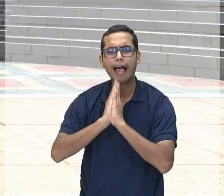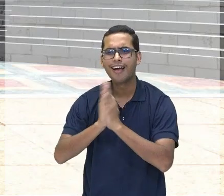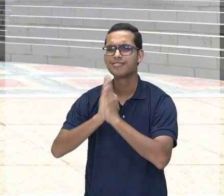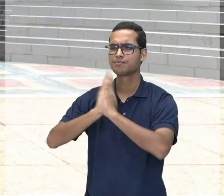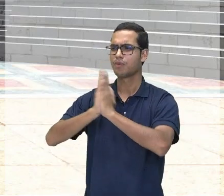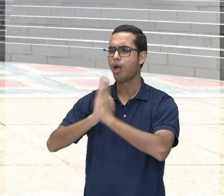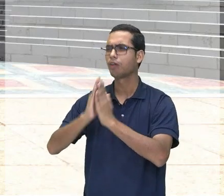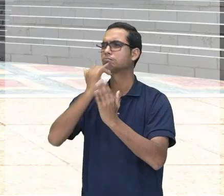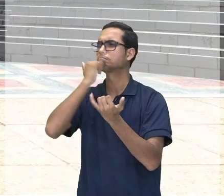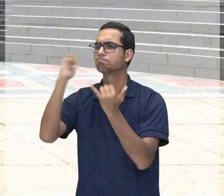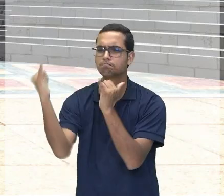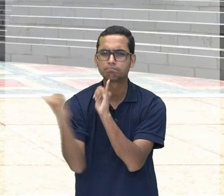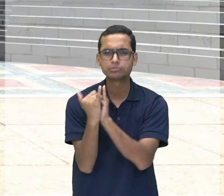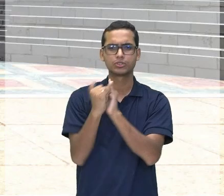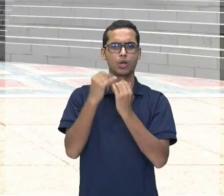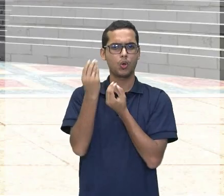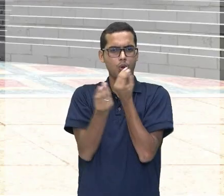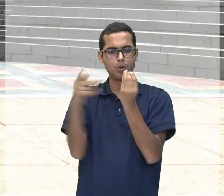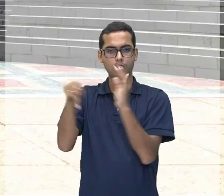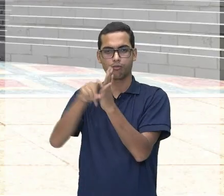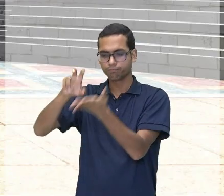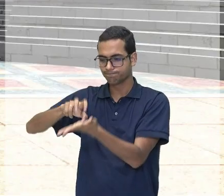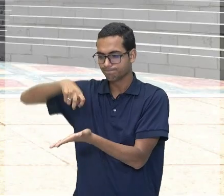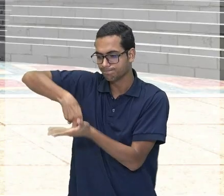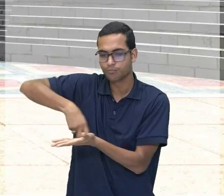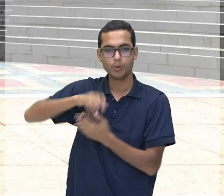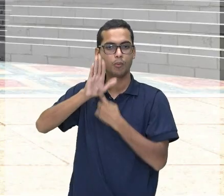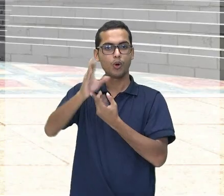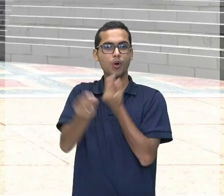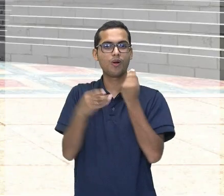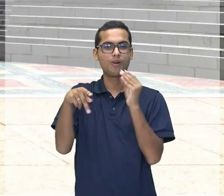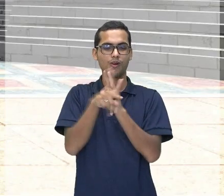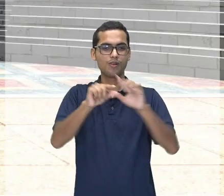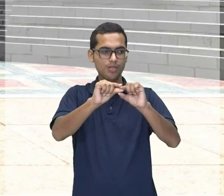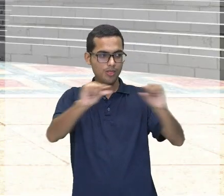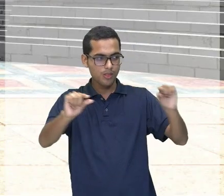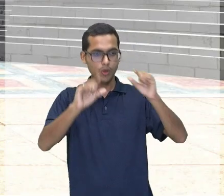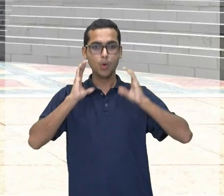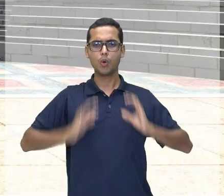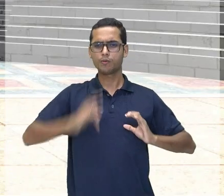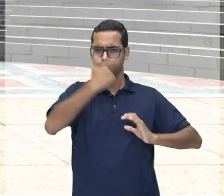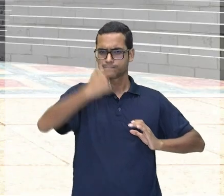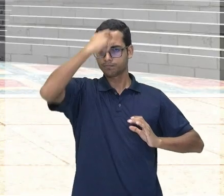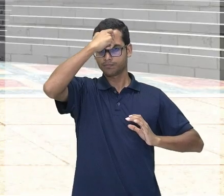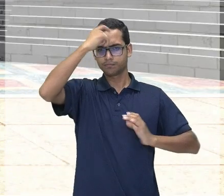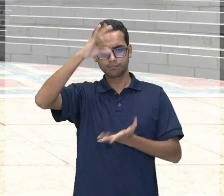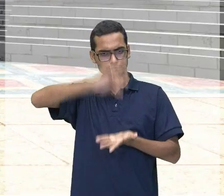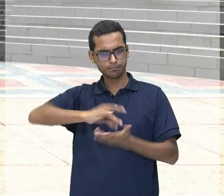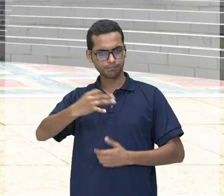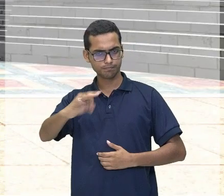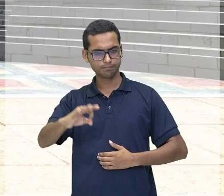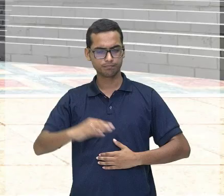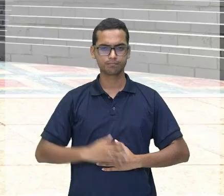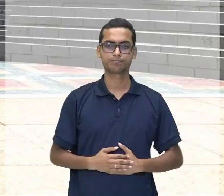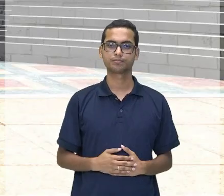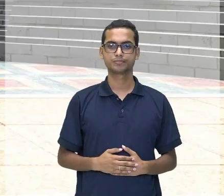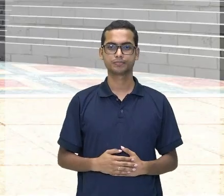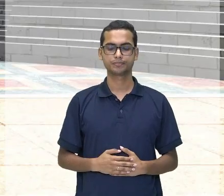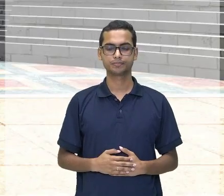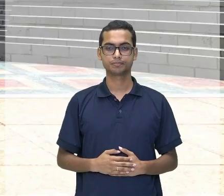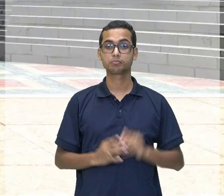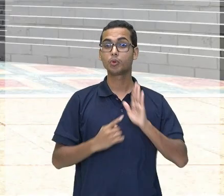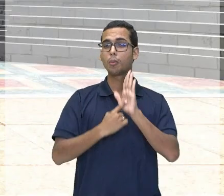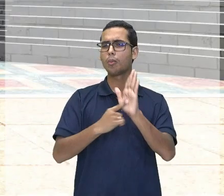rubrica dizendo, então, como que o personagem deve se comportar, tá? Apresenta um conflito também,